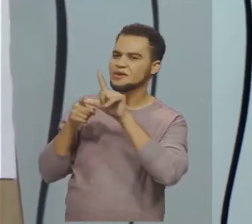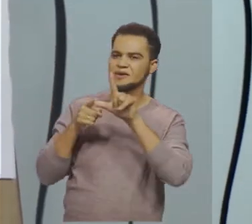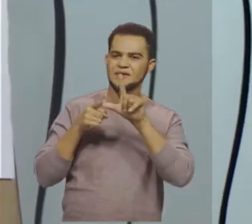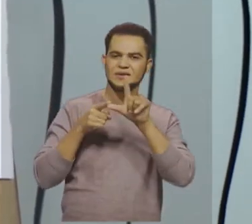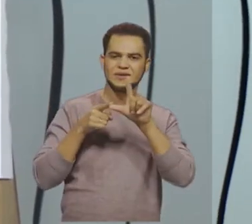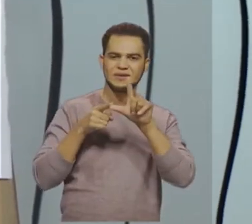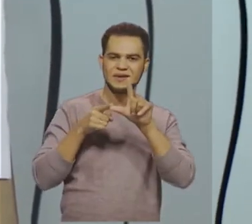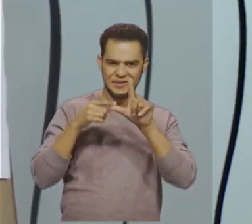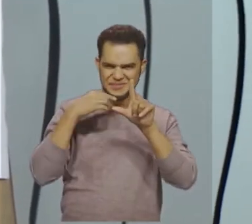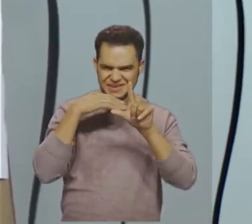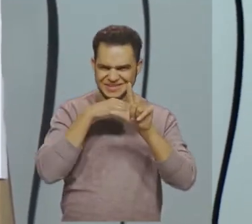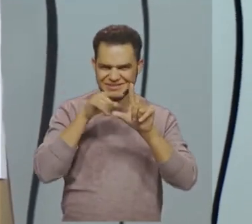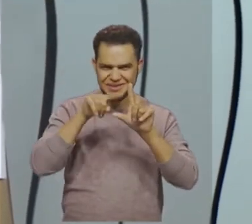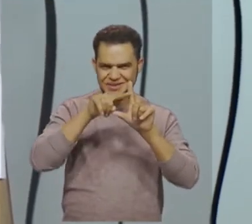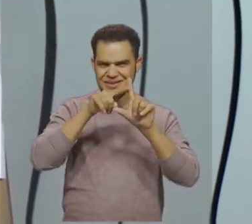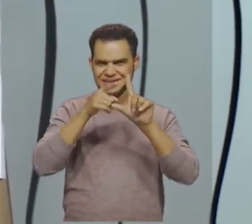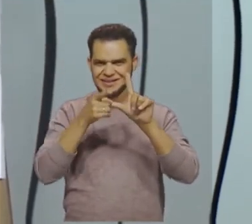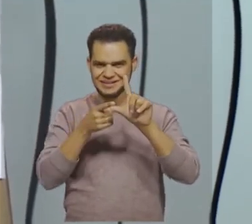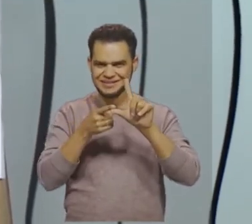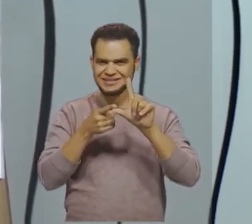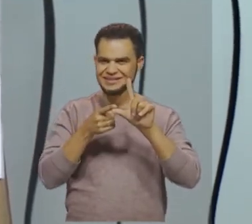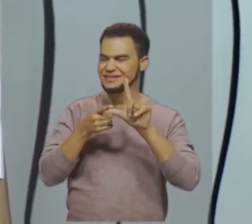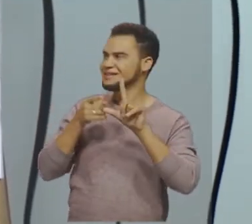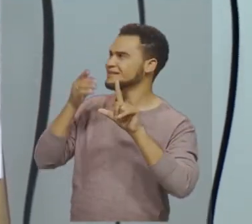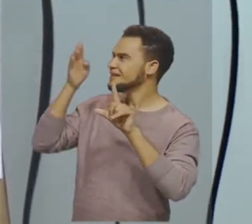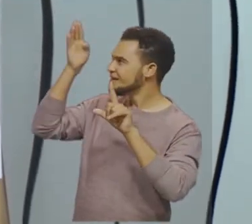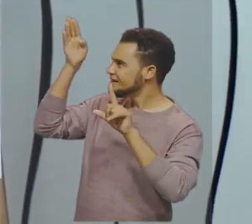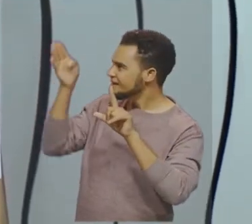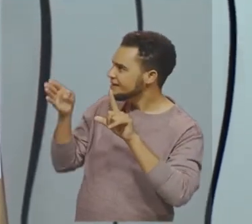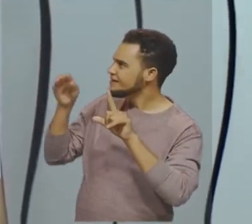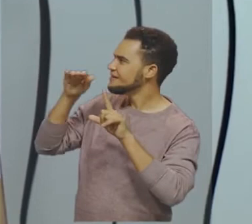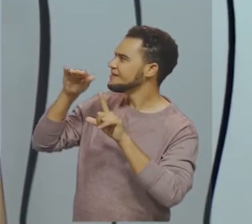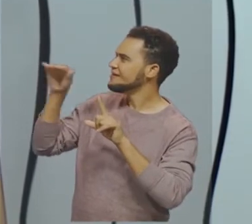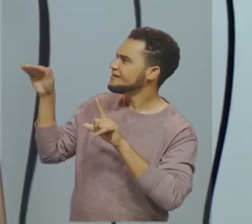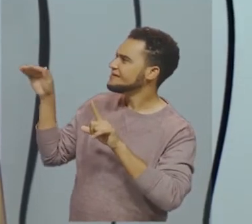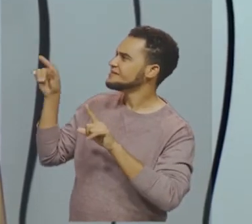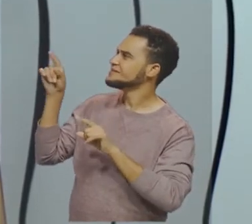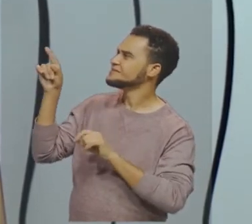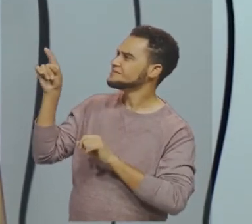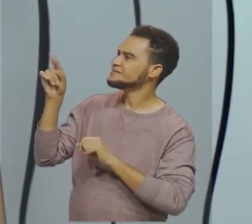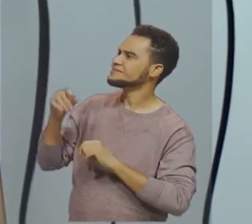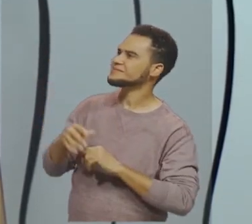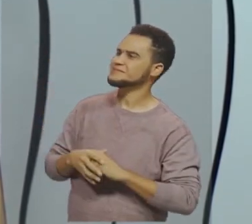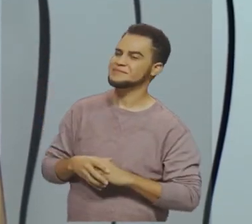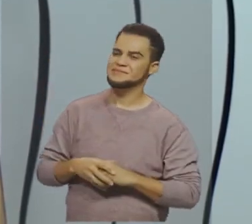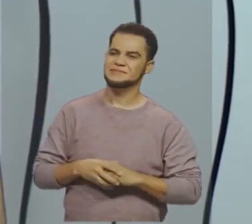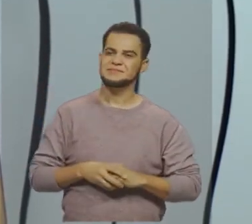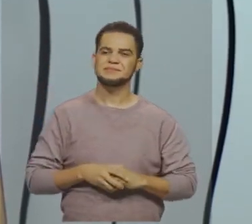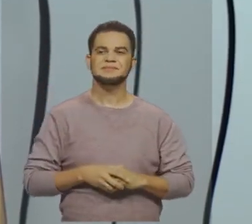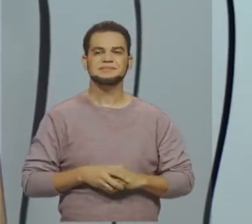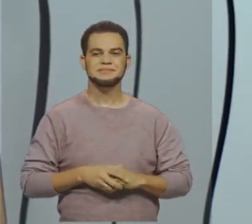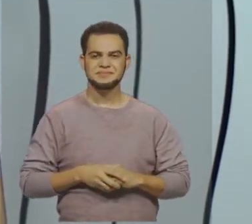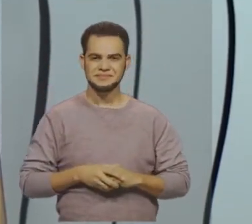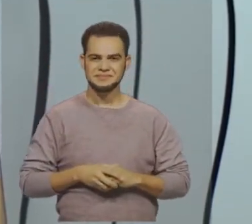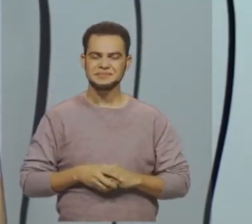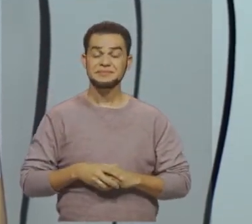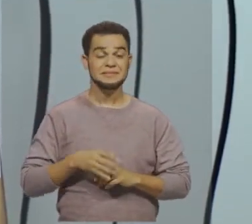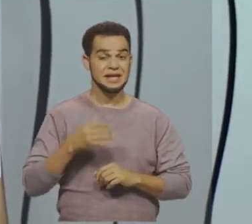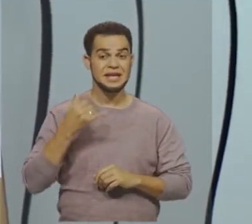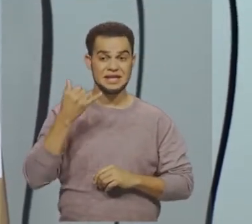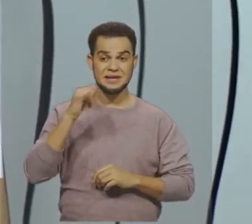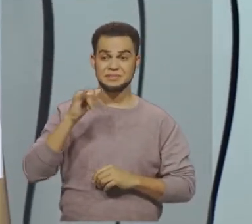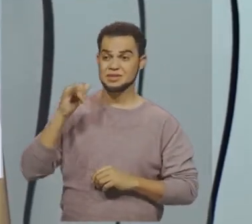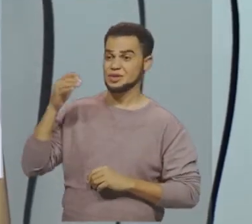com esse eixo, então é uma perpendicular e é o